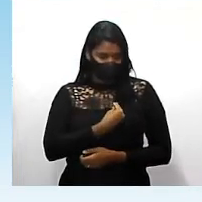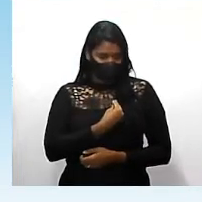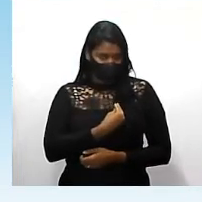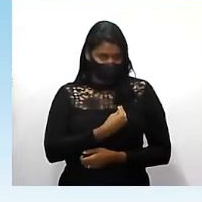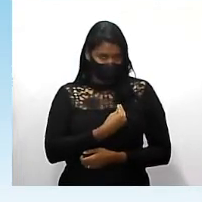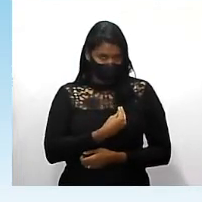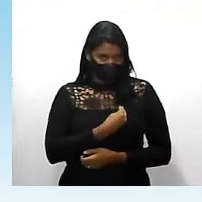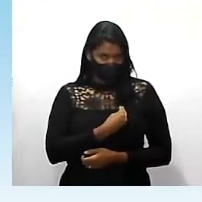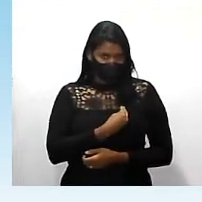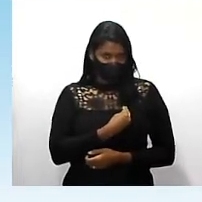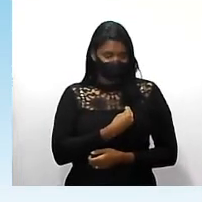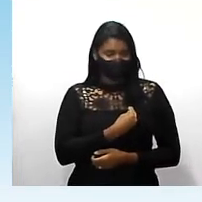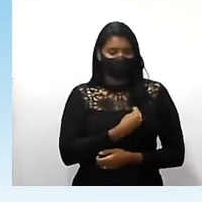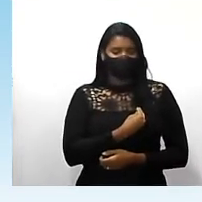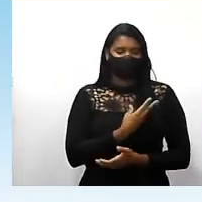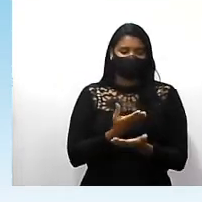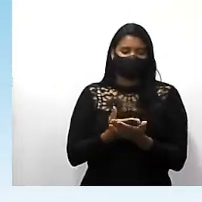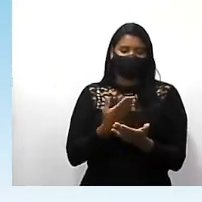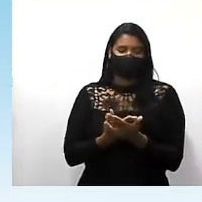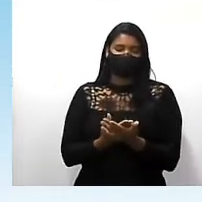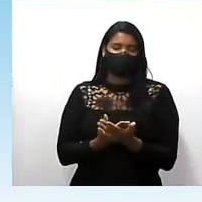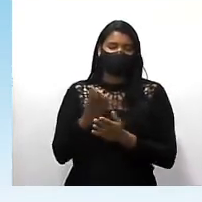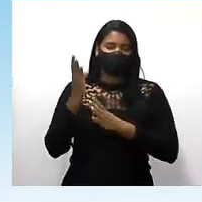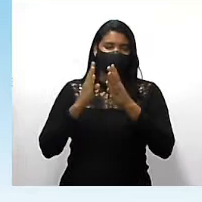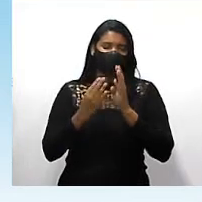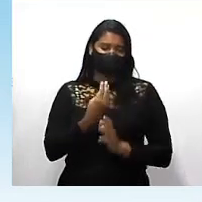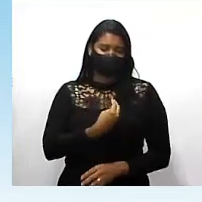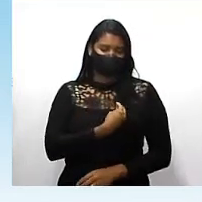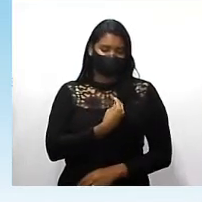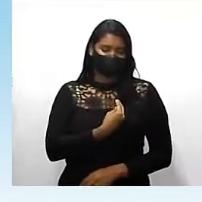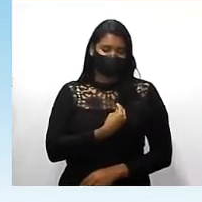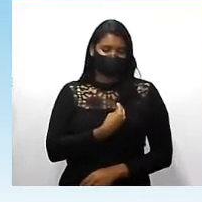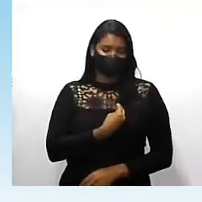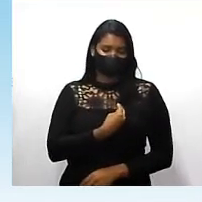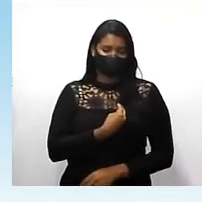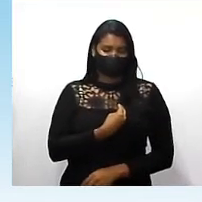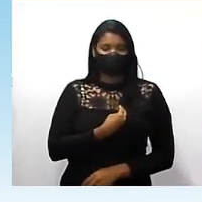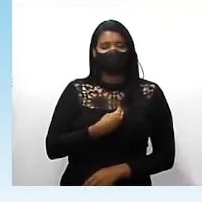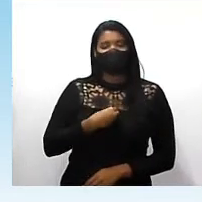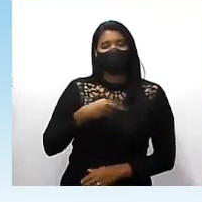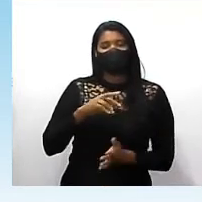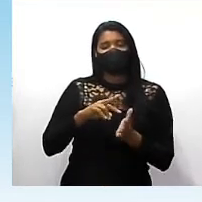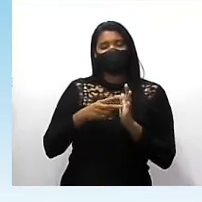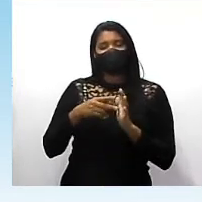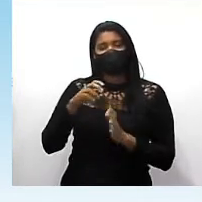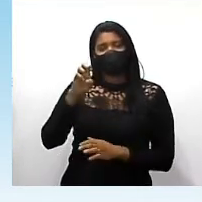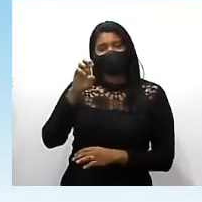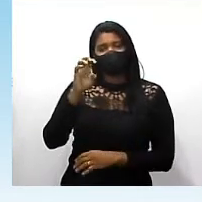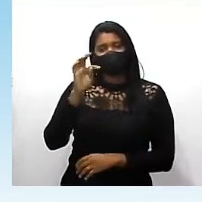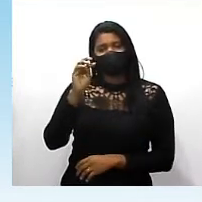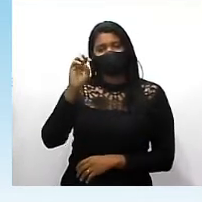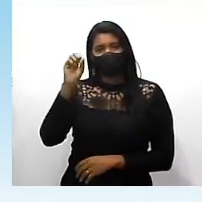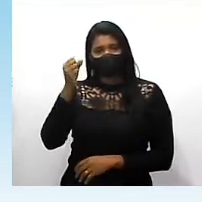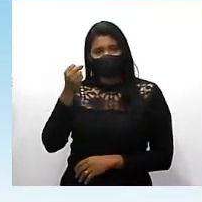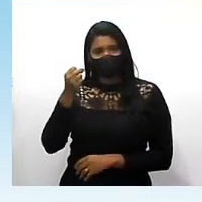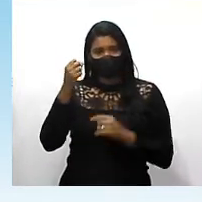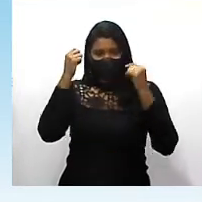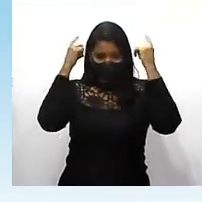por isso biologia, né, o estudo da vida, e a palavra ethos, que é a palavra grega para o